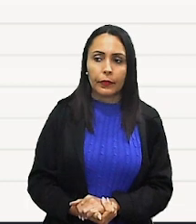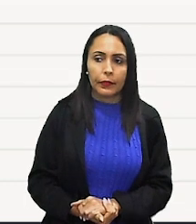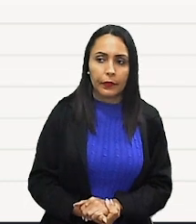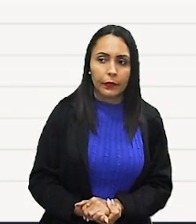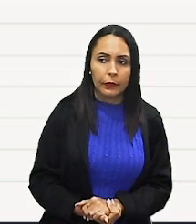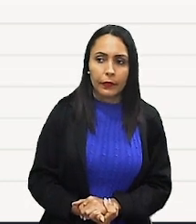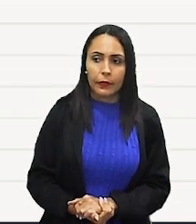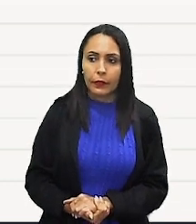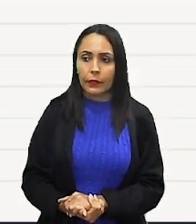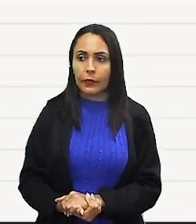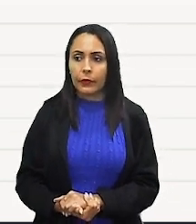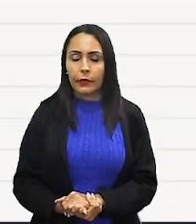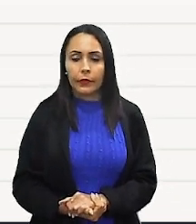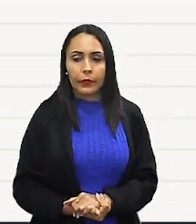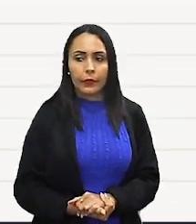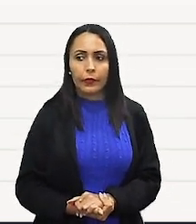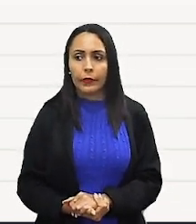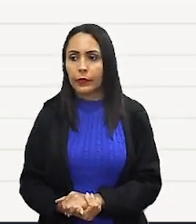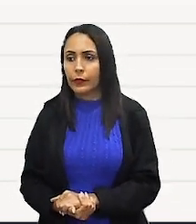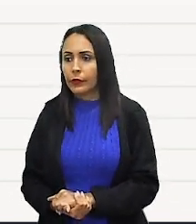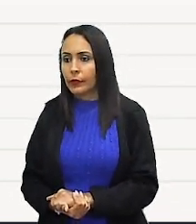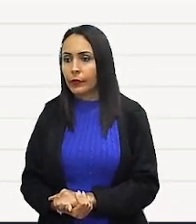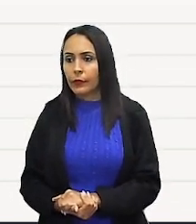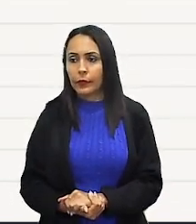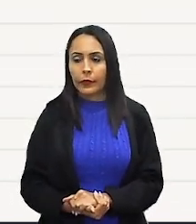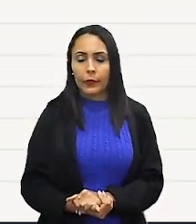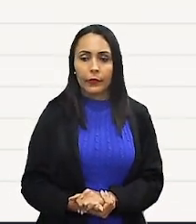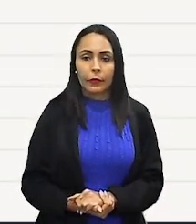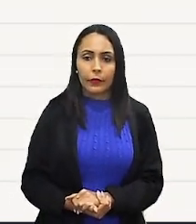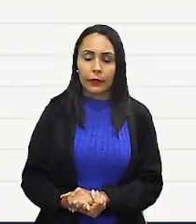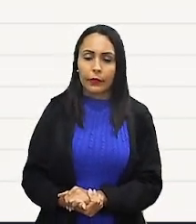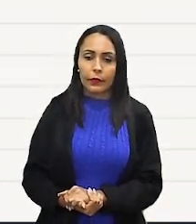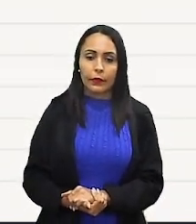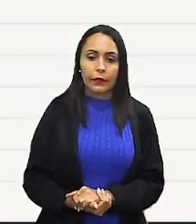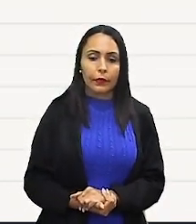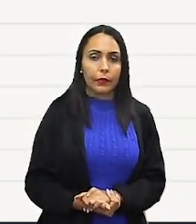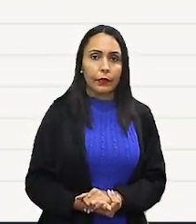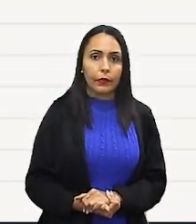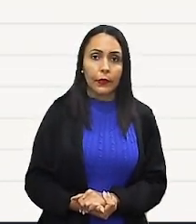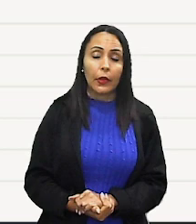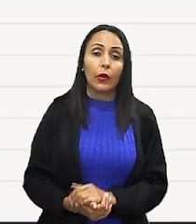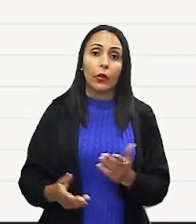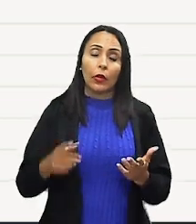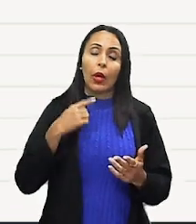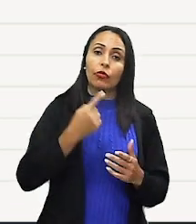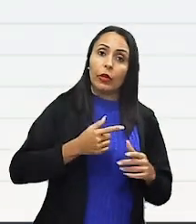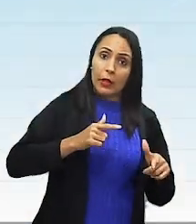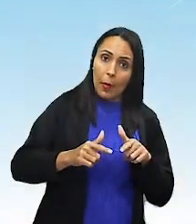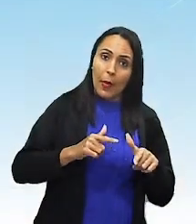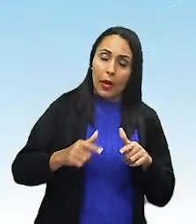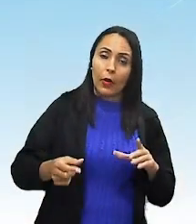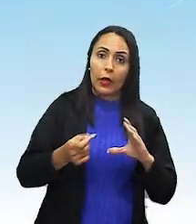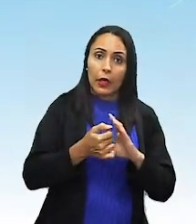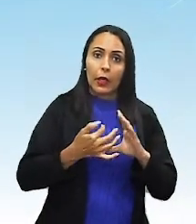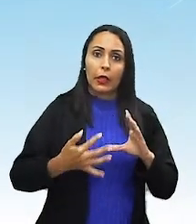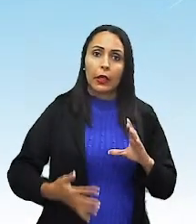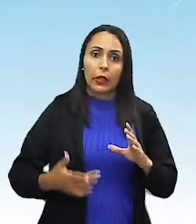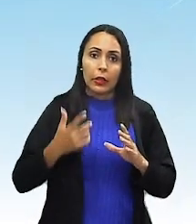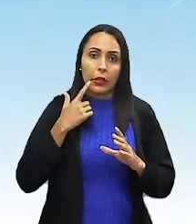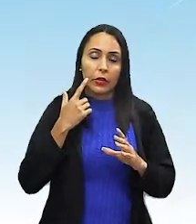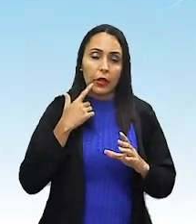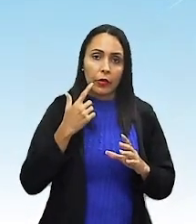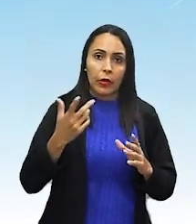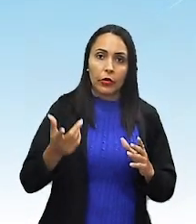a gente vai ter que lembrar das características gerais dos vírus. Aí vai ser o seguinte, quando a gente trabalha com as características gerais, ou quando a gente